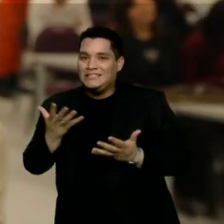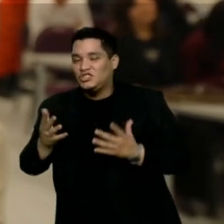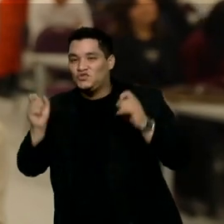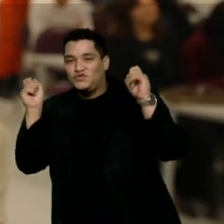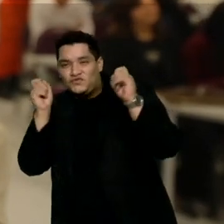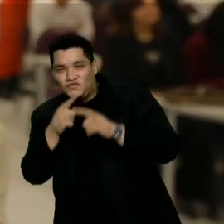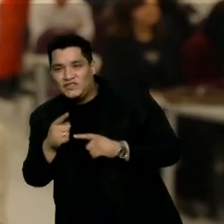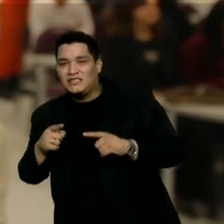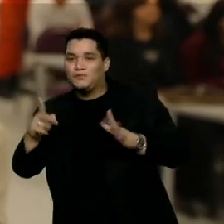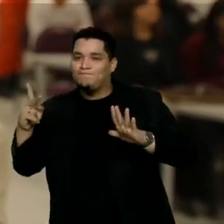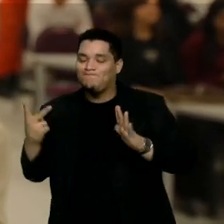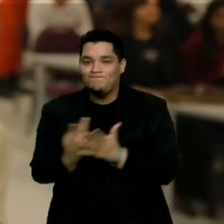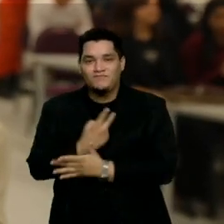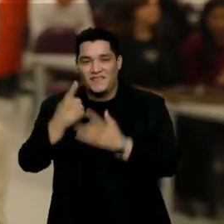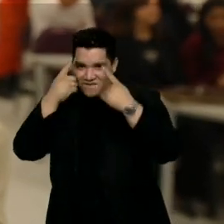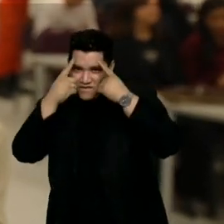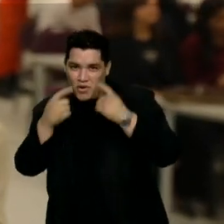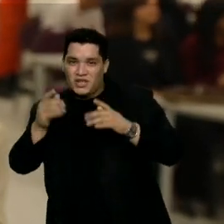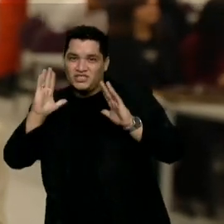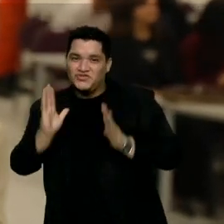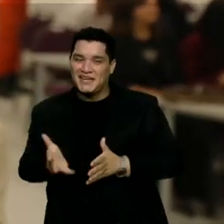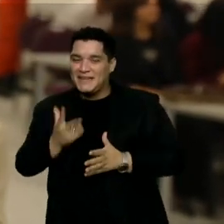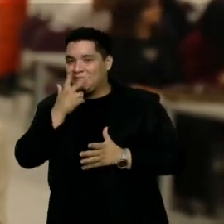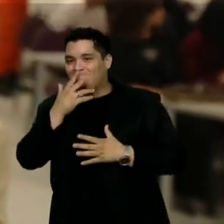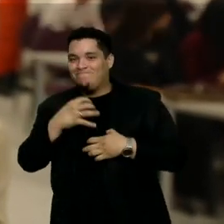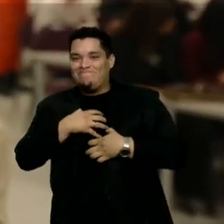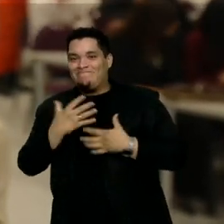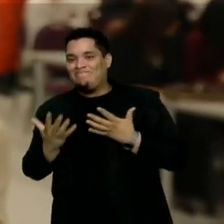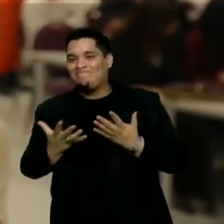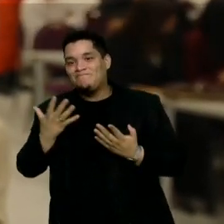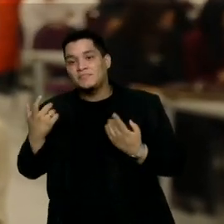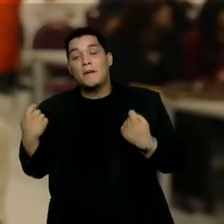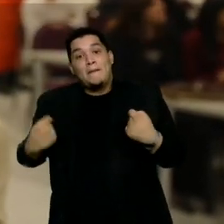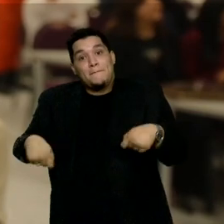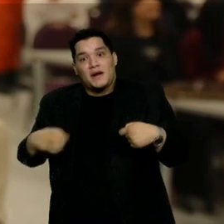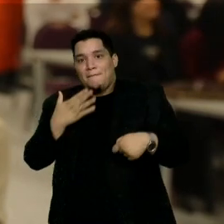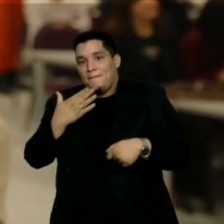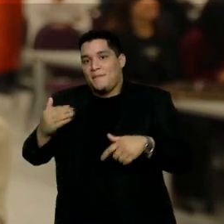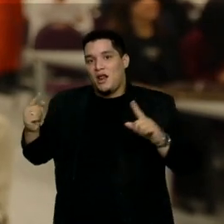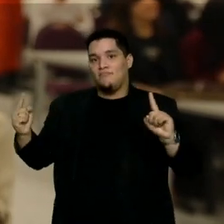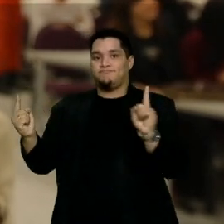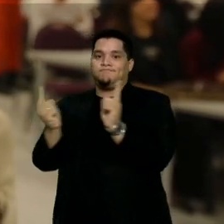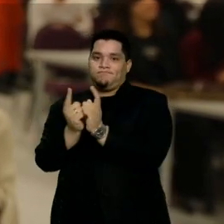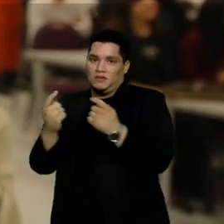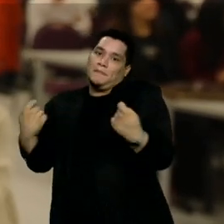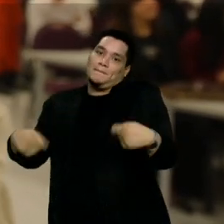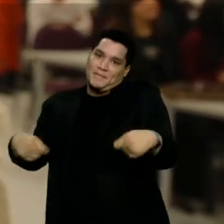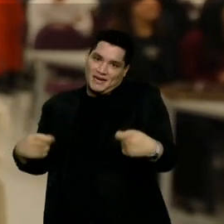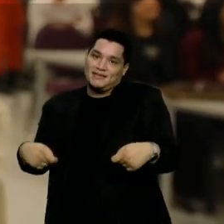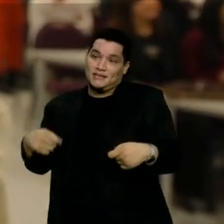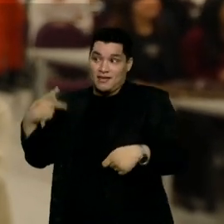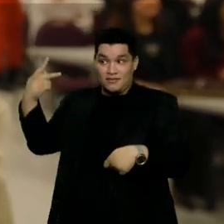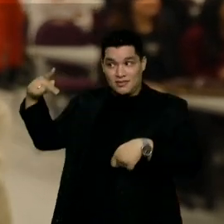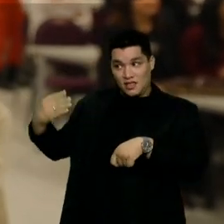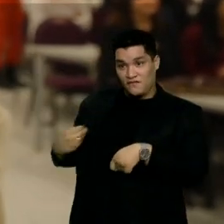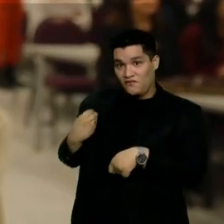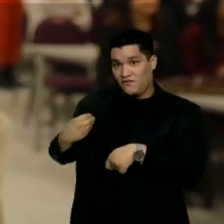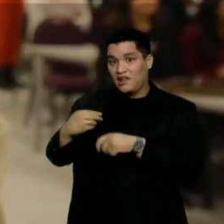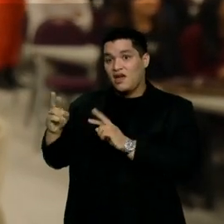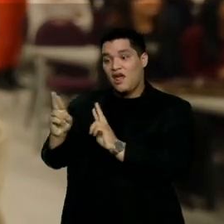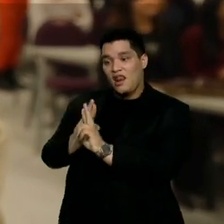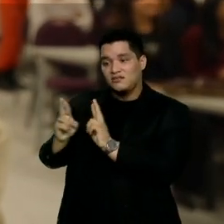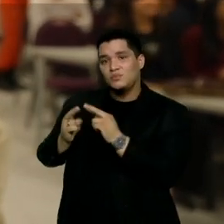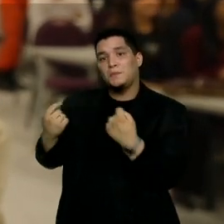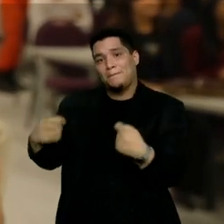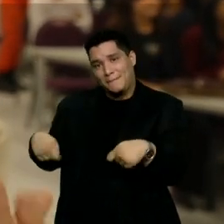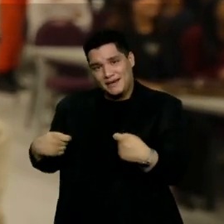de violências repetitivas e abusivas o tempo todo ali na sua relação amorosa na sua relação familiar Ela precisa também